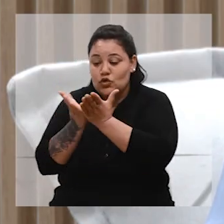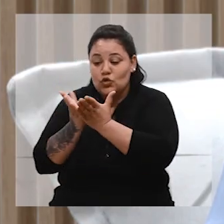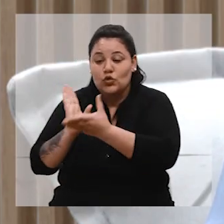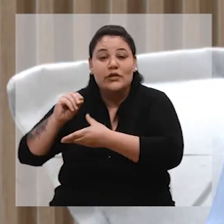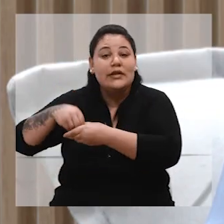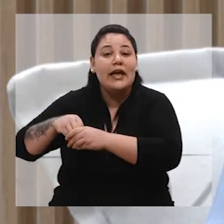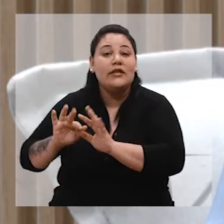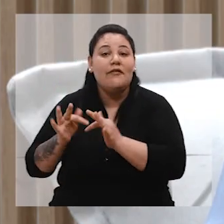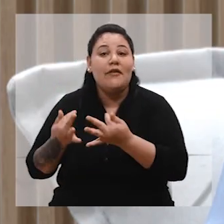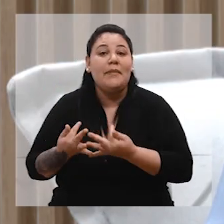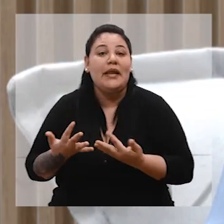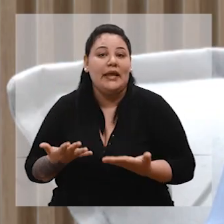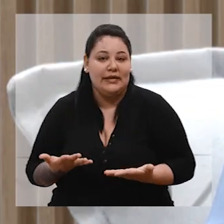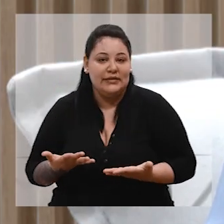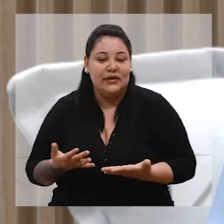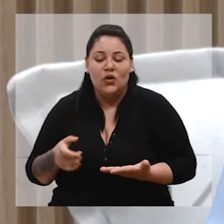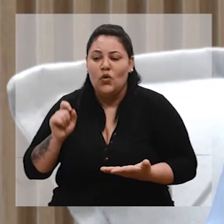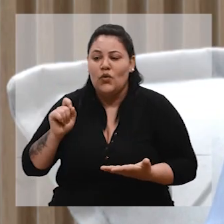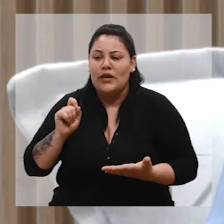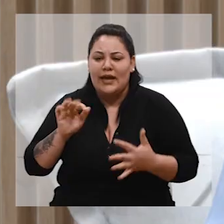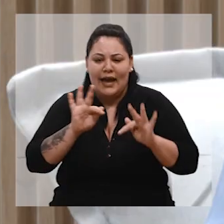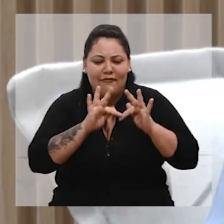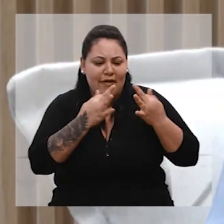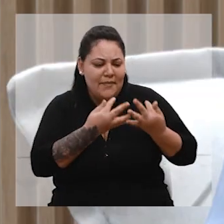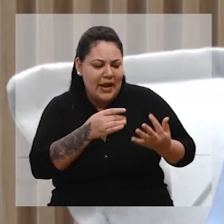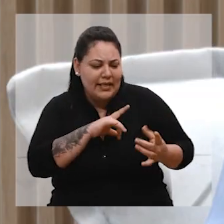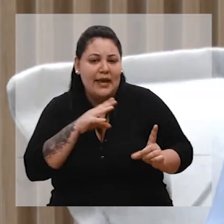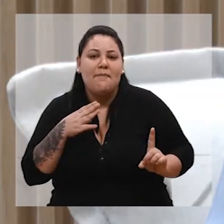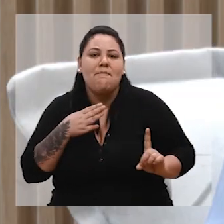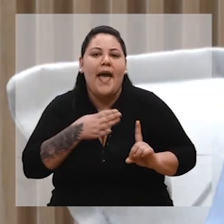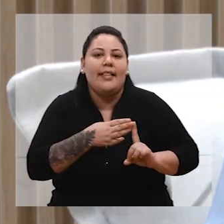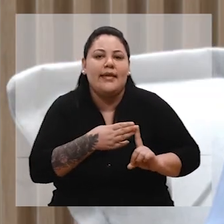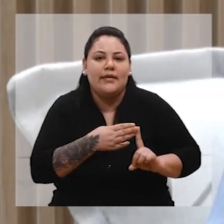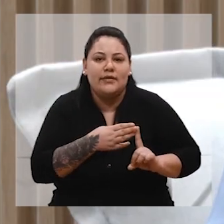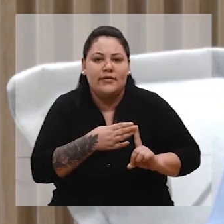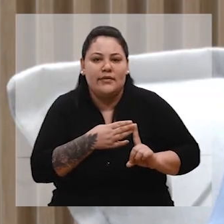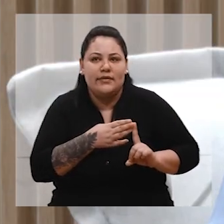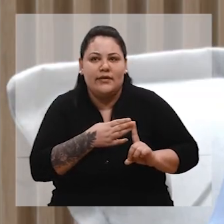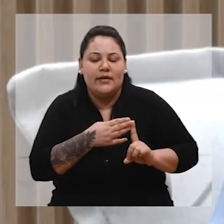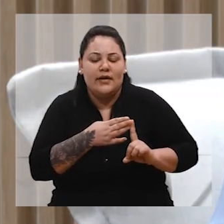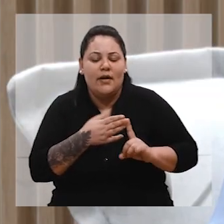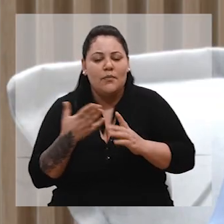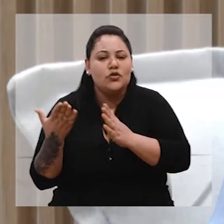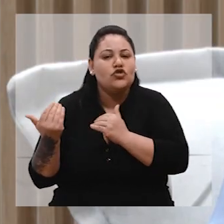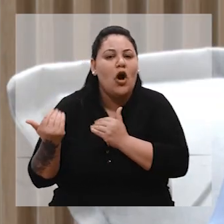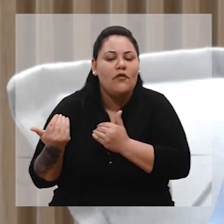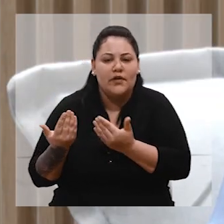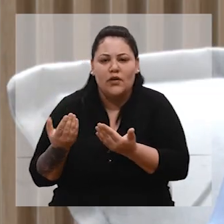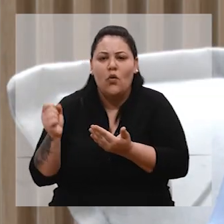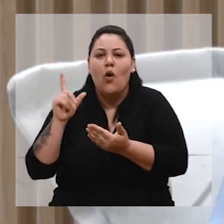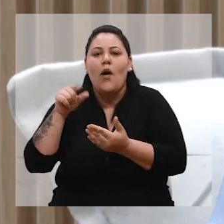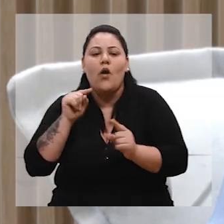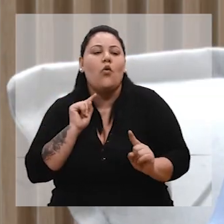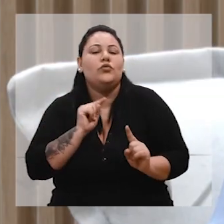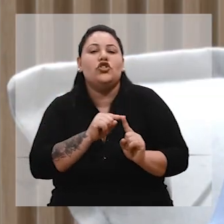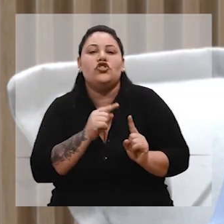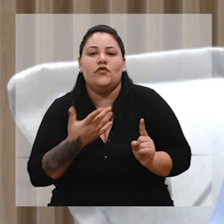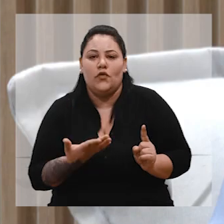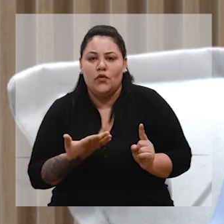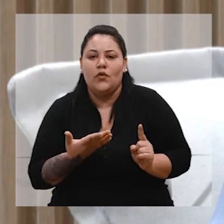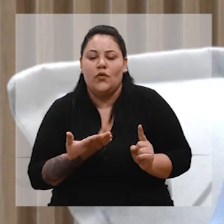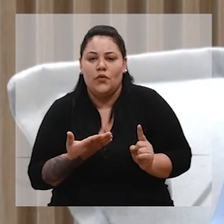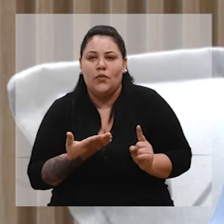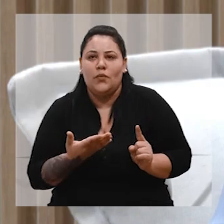do estudo na família, né? O que a família tem como meta para esse jovem, para